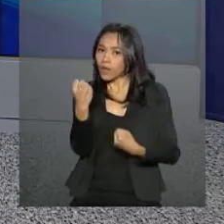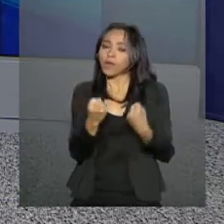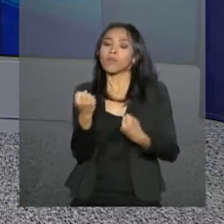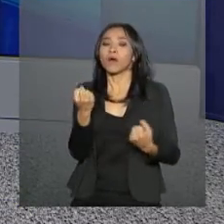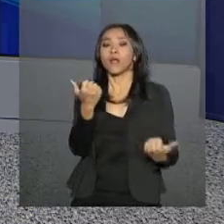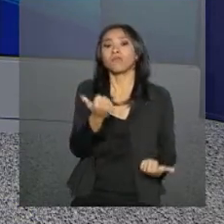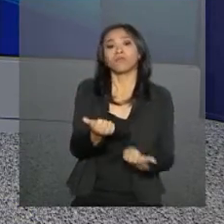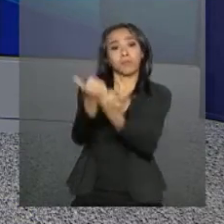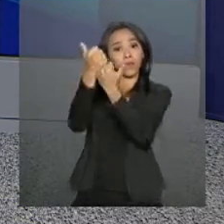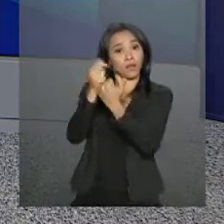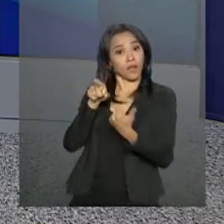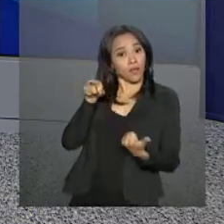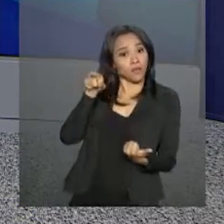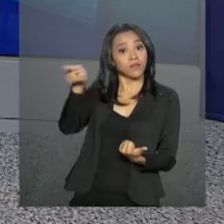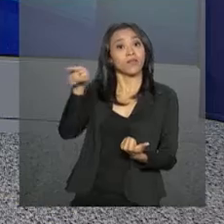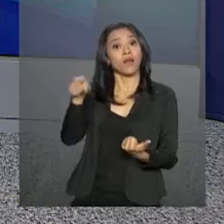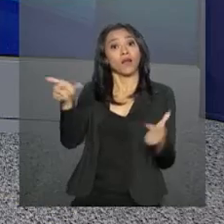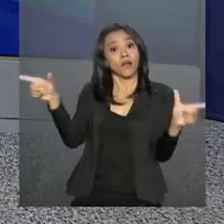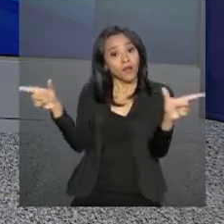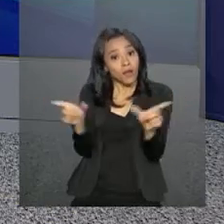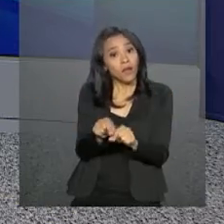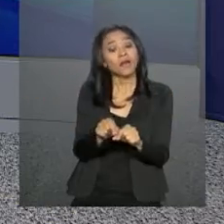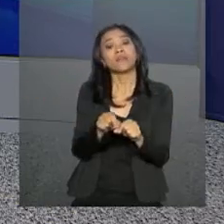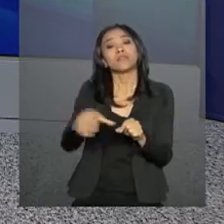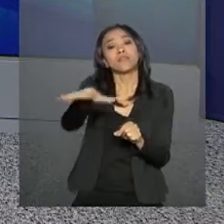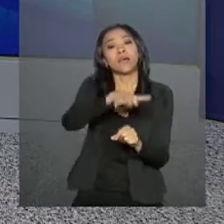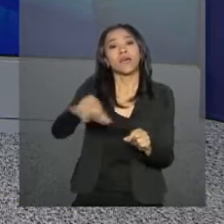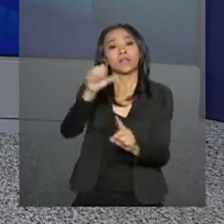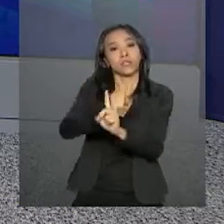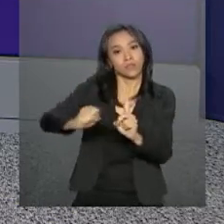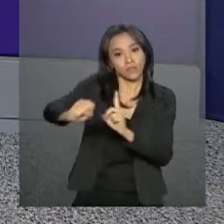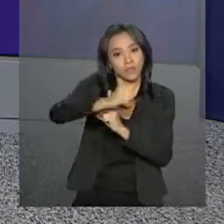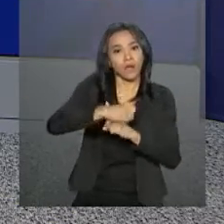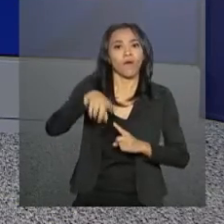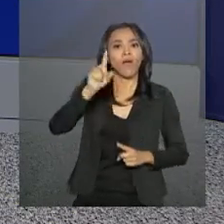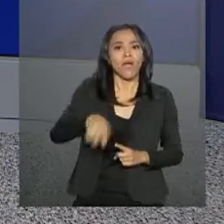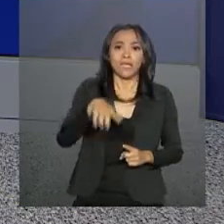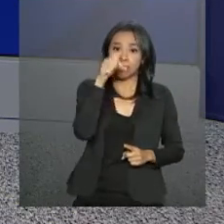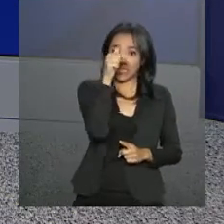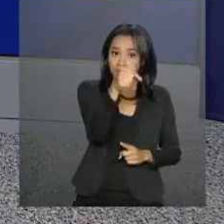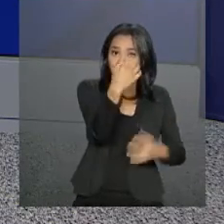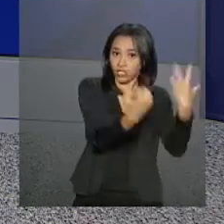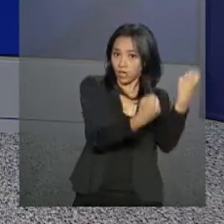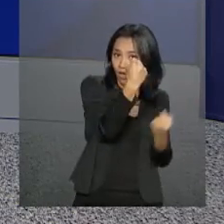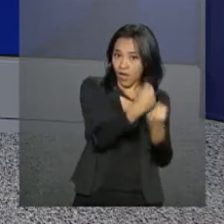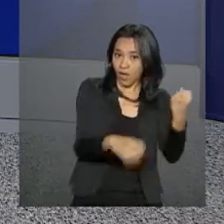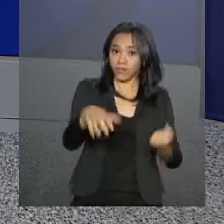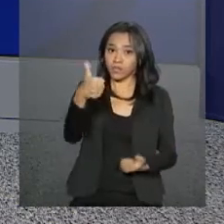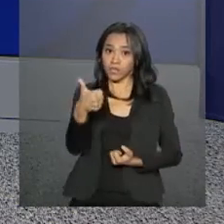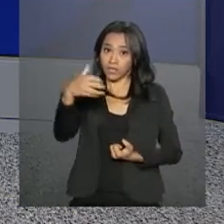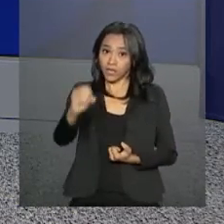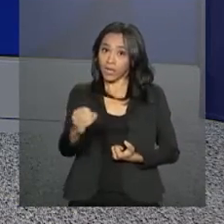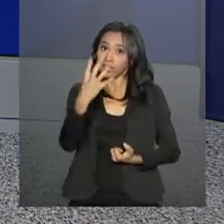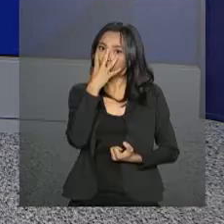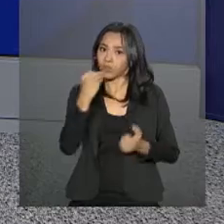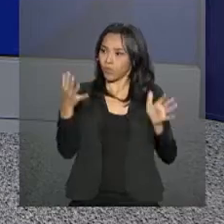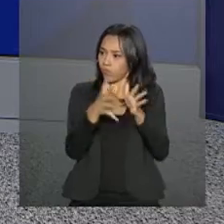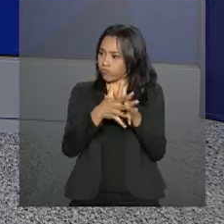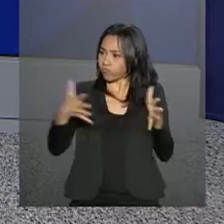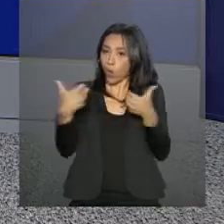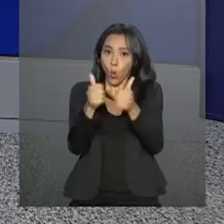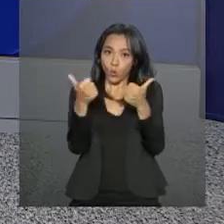do sistema único de assistência social suas são sete carros e dez micro ônibus que vão atender